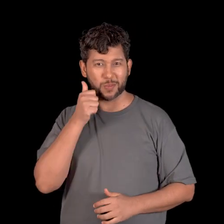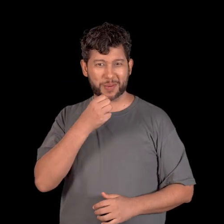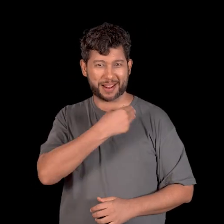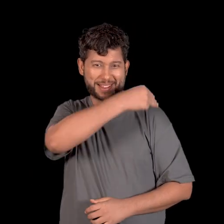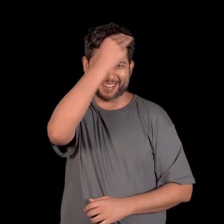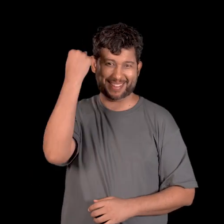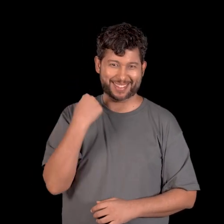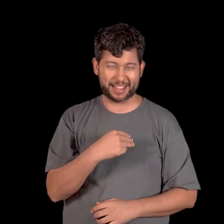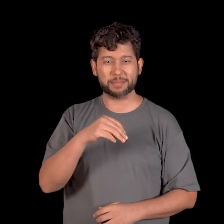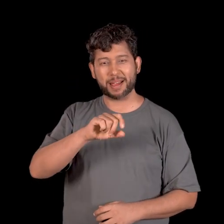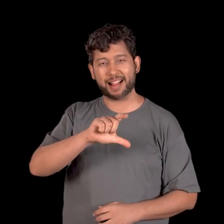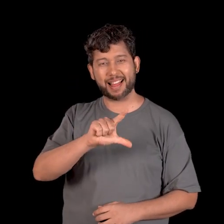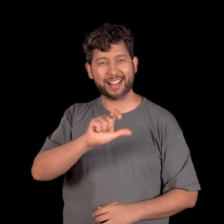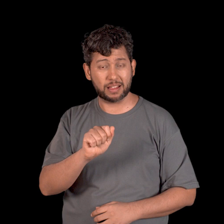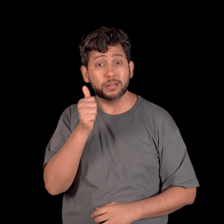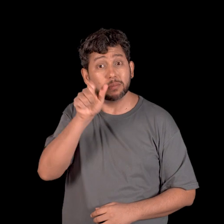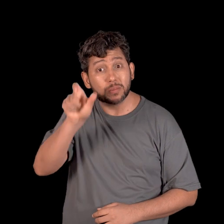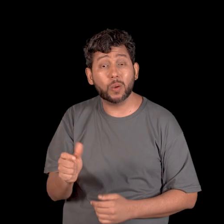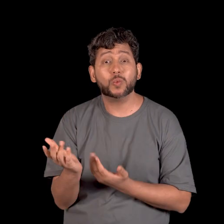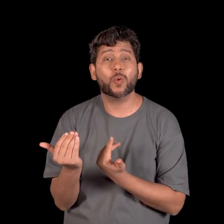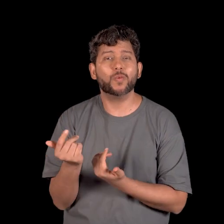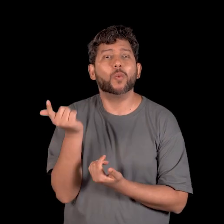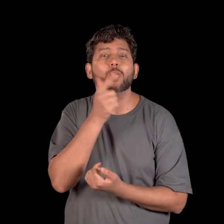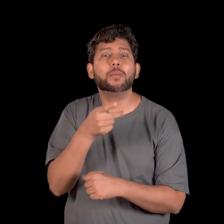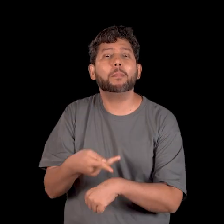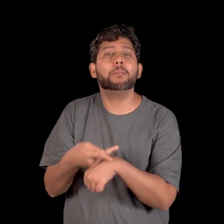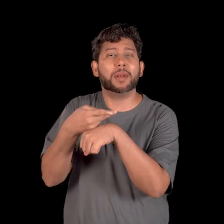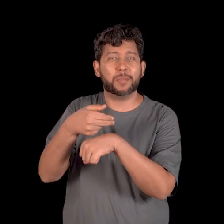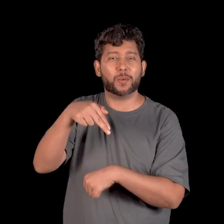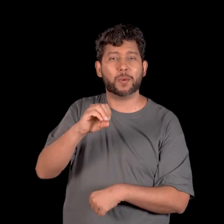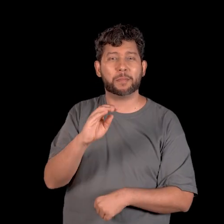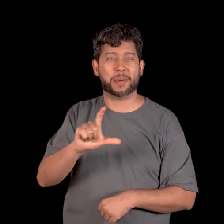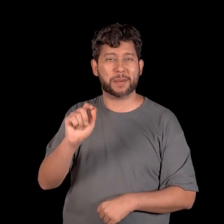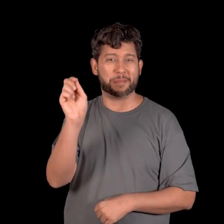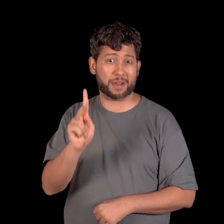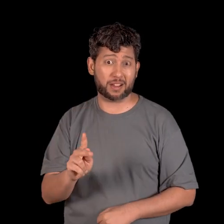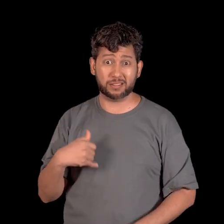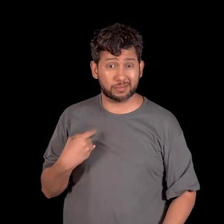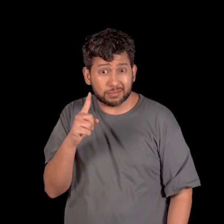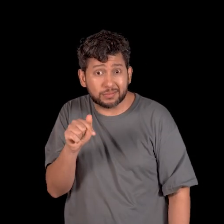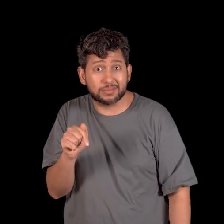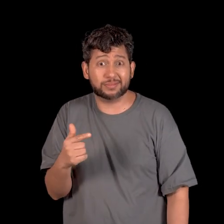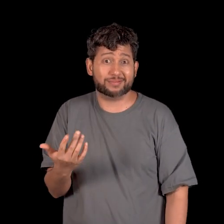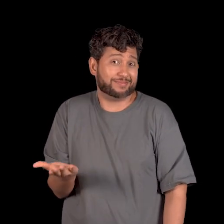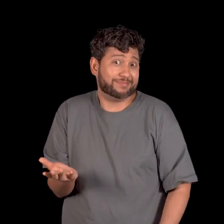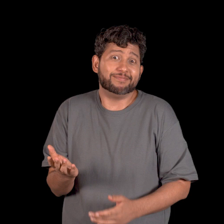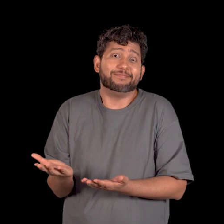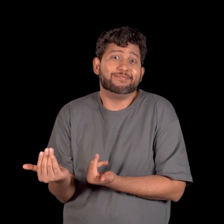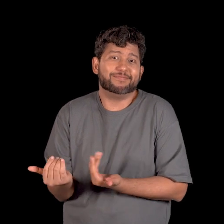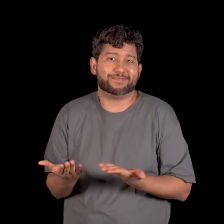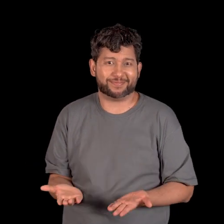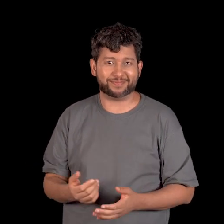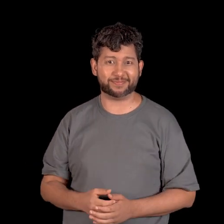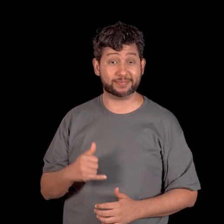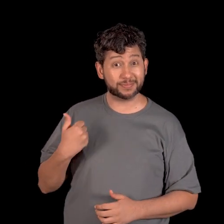no mundo. Malala Yousafzai, por sua vez, foi a pessoa mais jovem a receber o Prêmio Nobel da Paz, o que ocorreu quando tinha